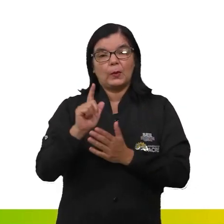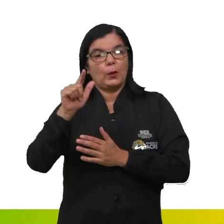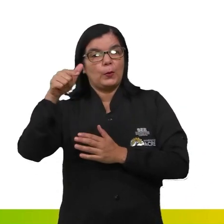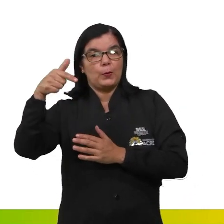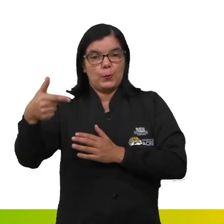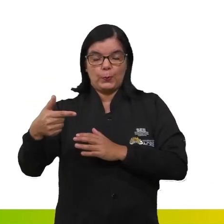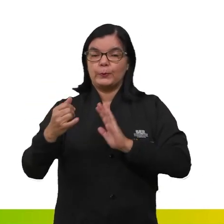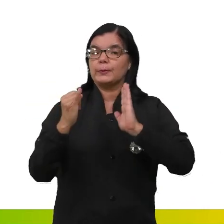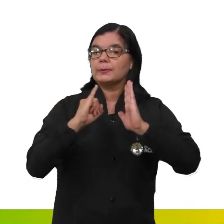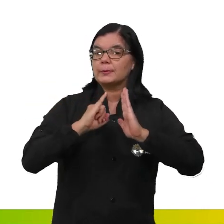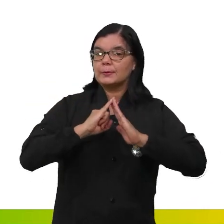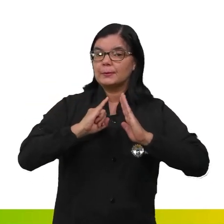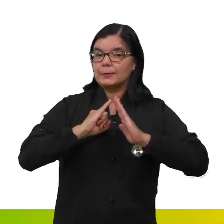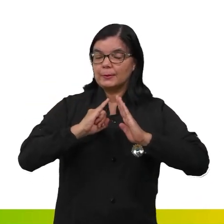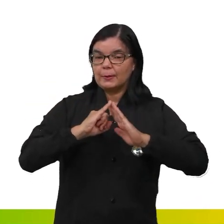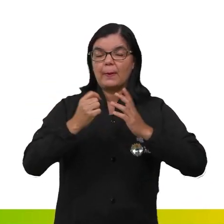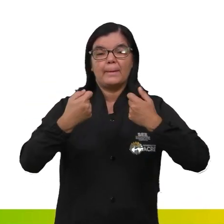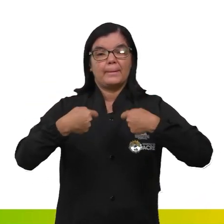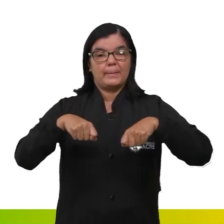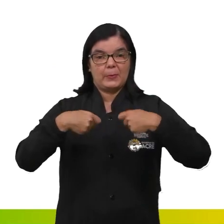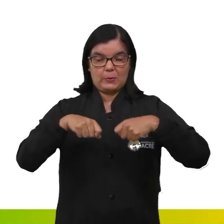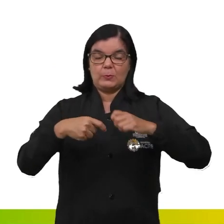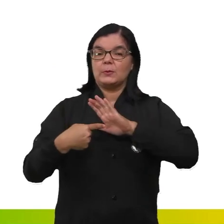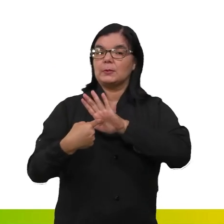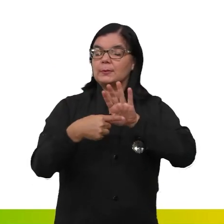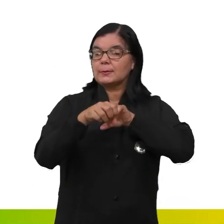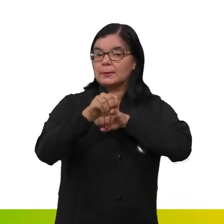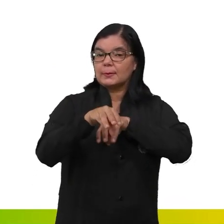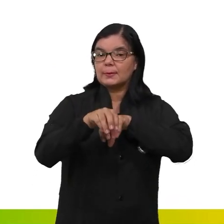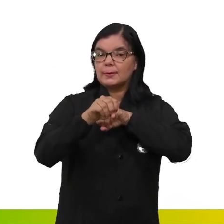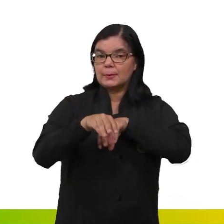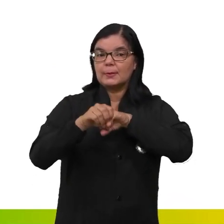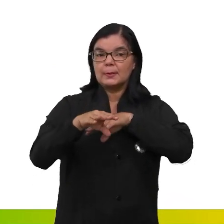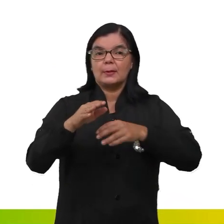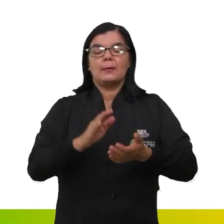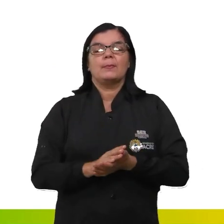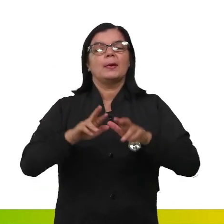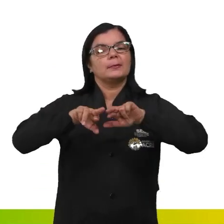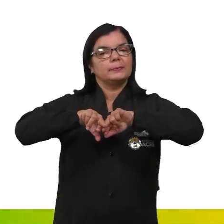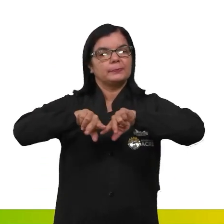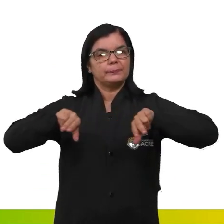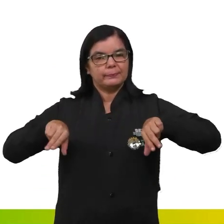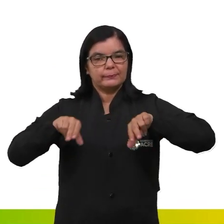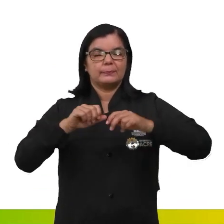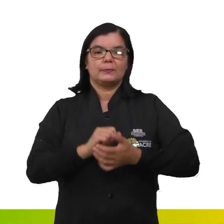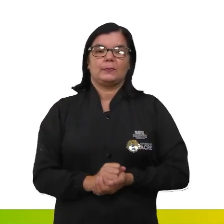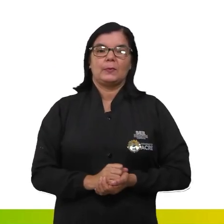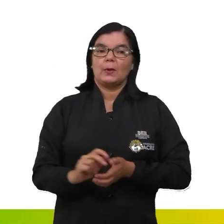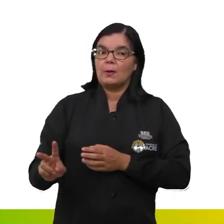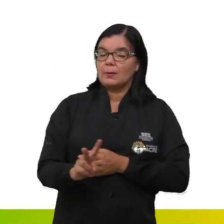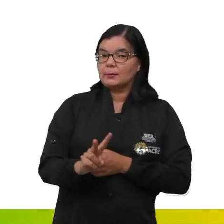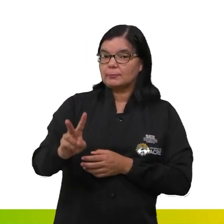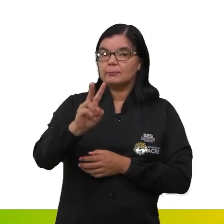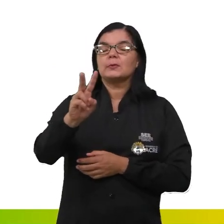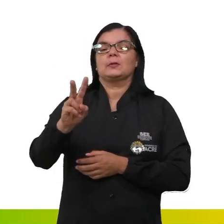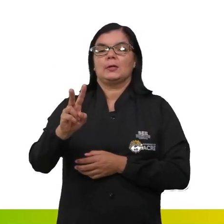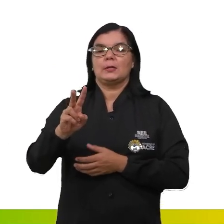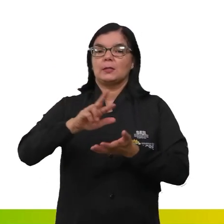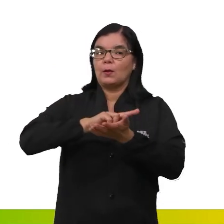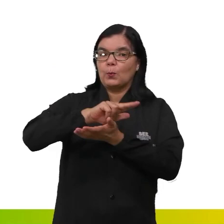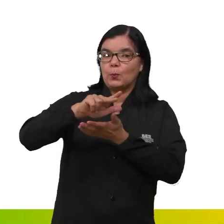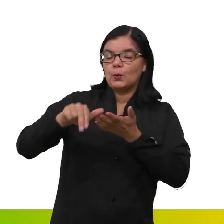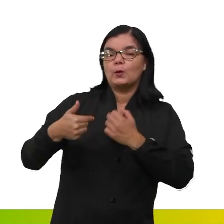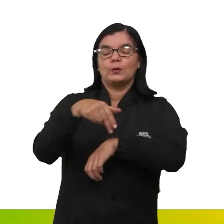outras instituições devem promover a educação para a diversidade, valorizando a